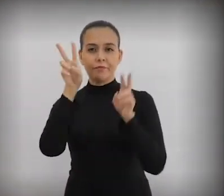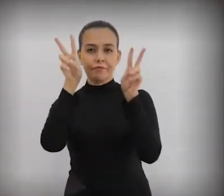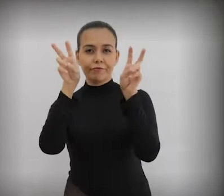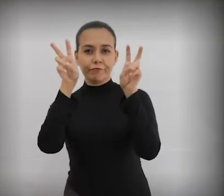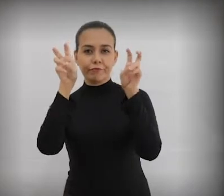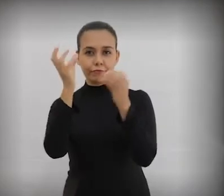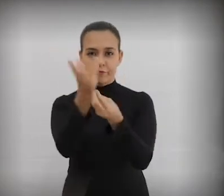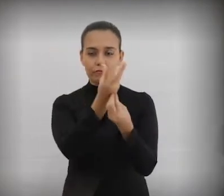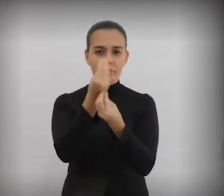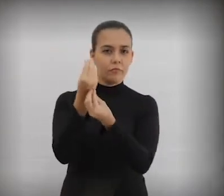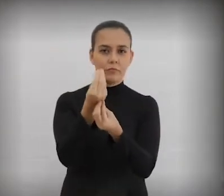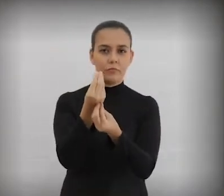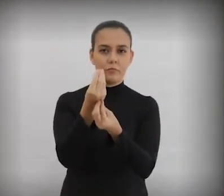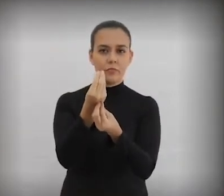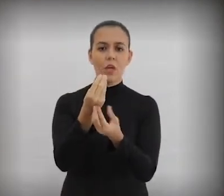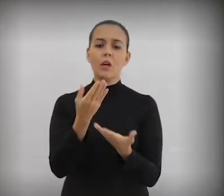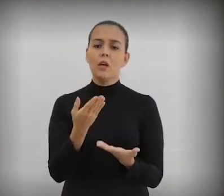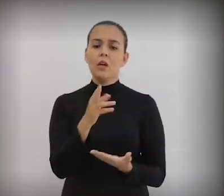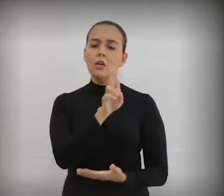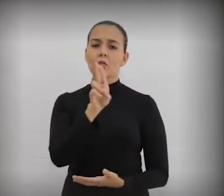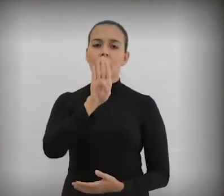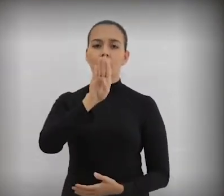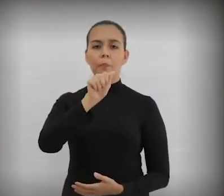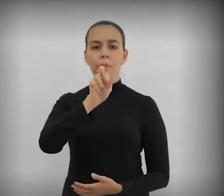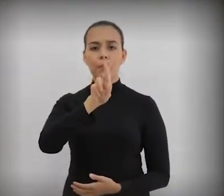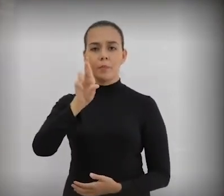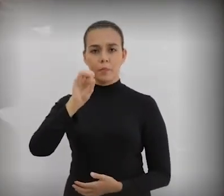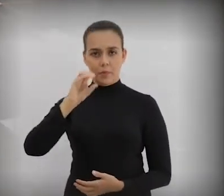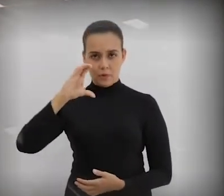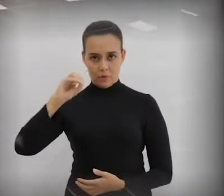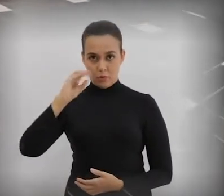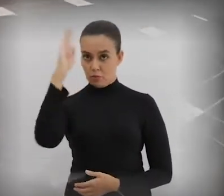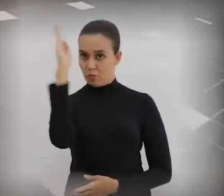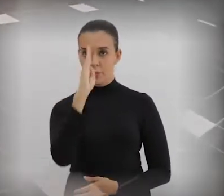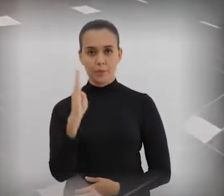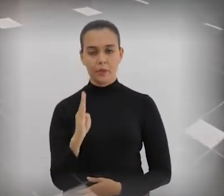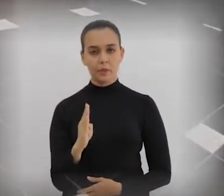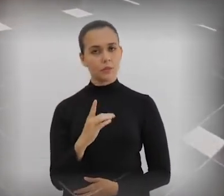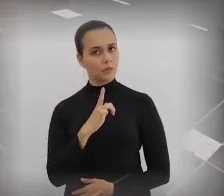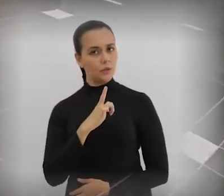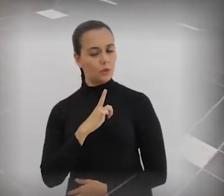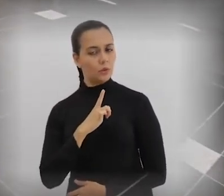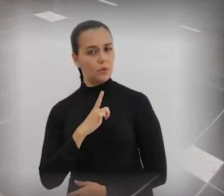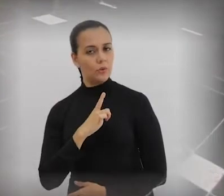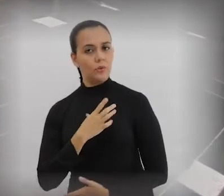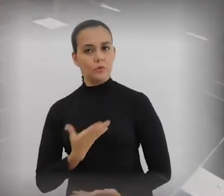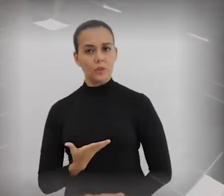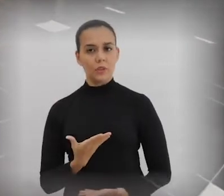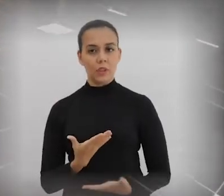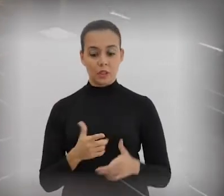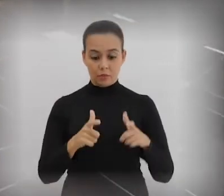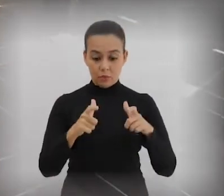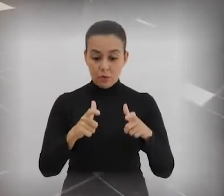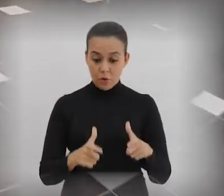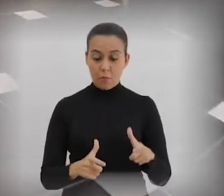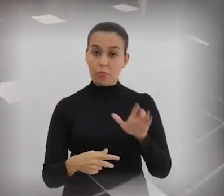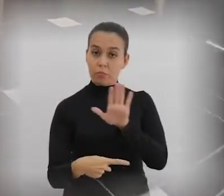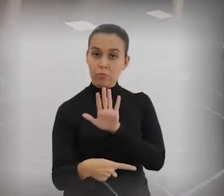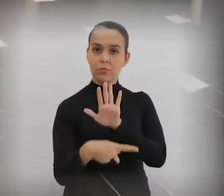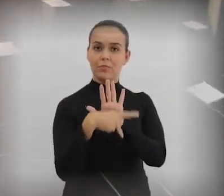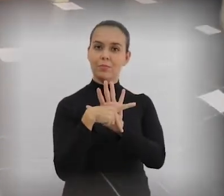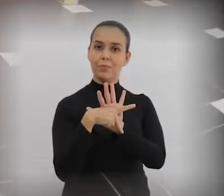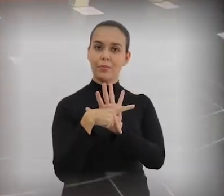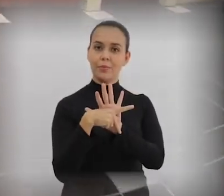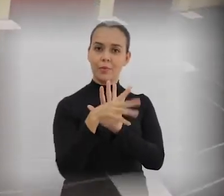No barroco brasileiro, eu acho que ela ganha um elemento local. Se a gente pensar